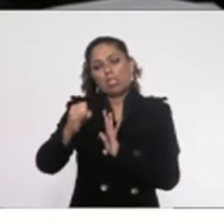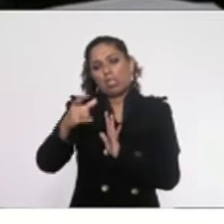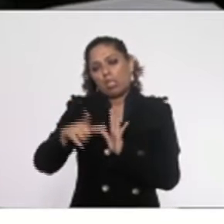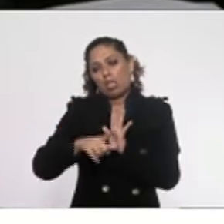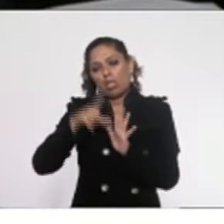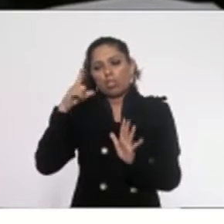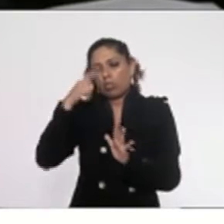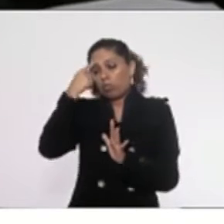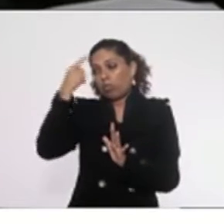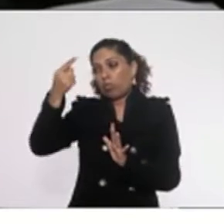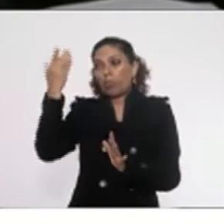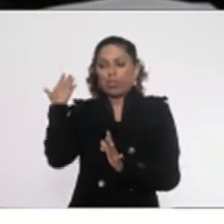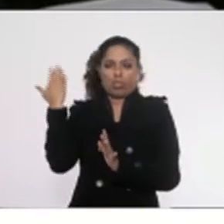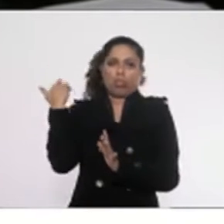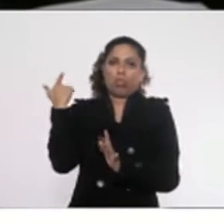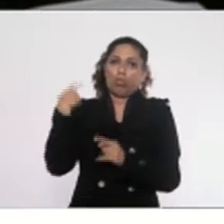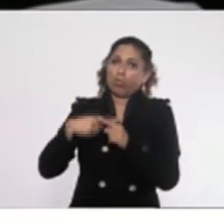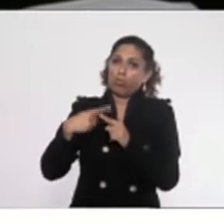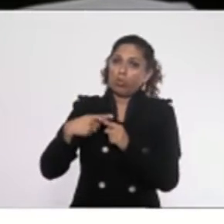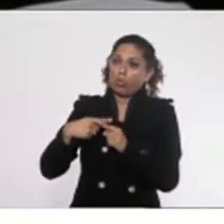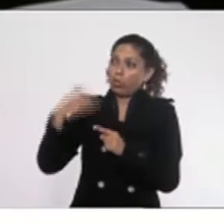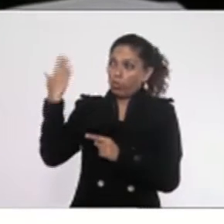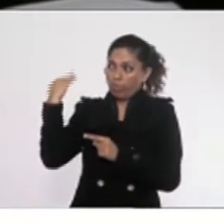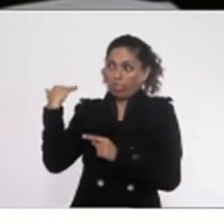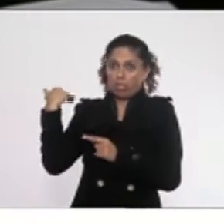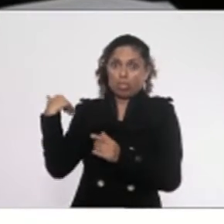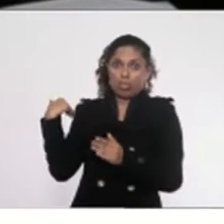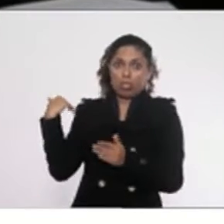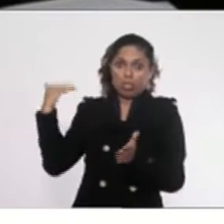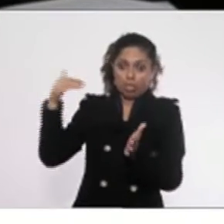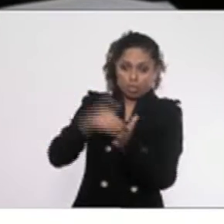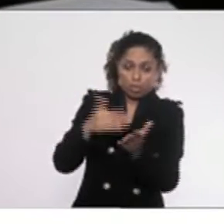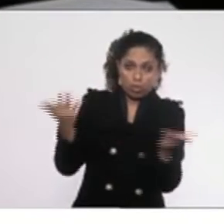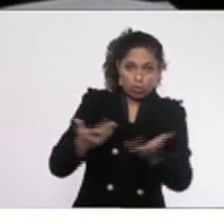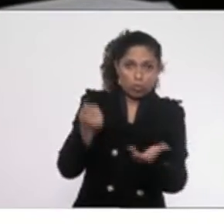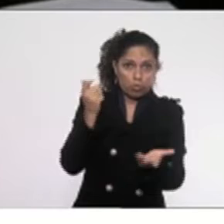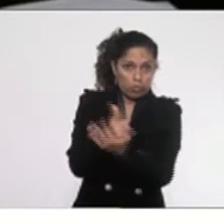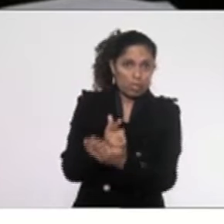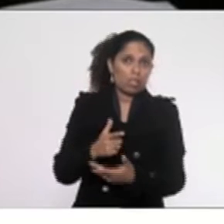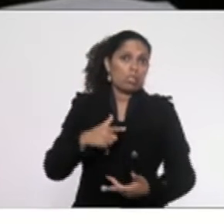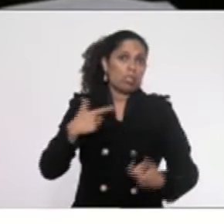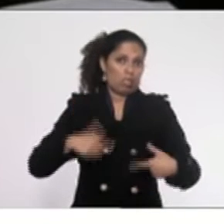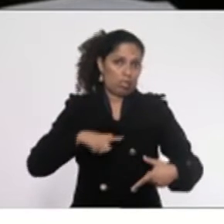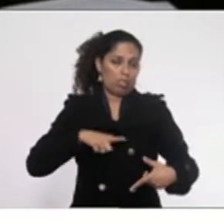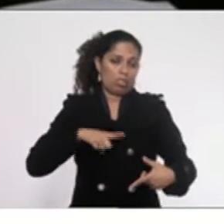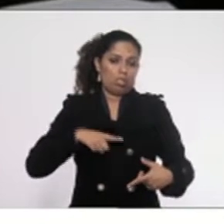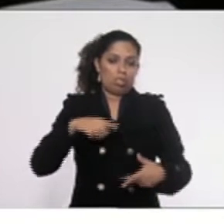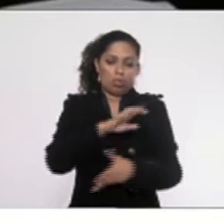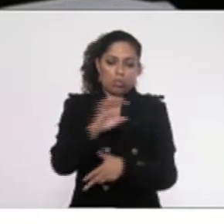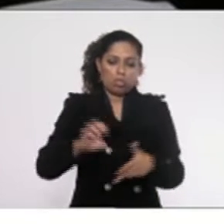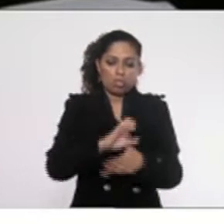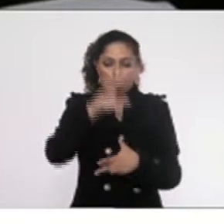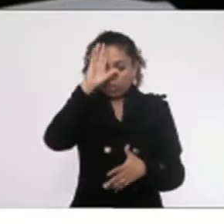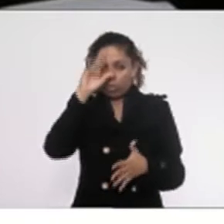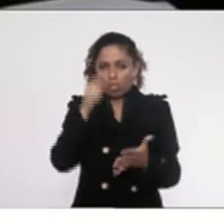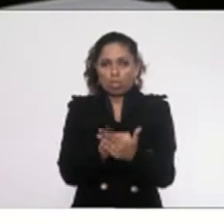anteriores. o passado, que esse passado vai estar ali. O momento que o Poder Executivo vai